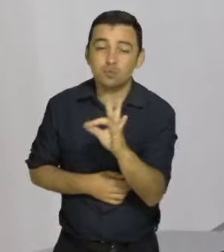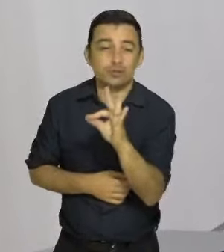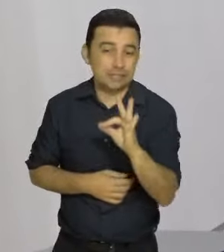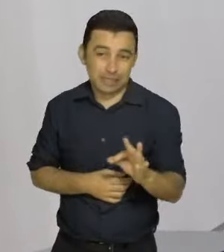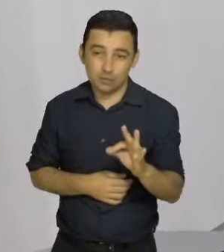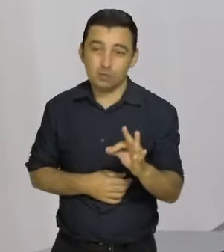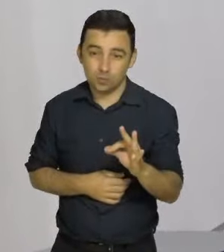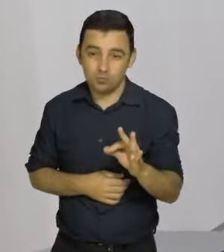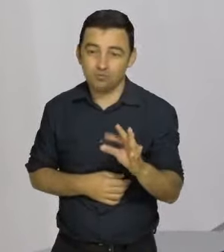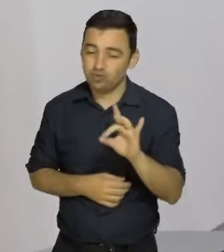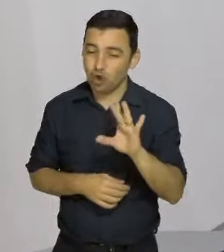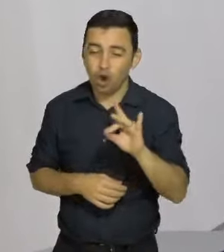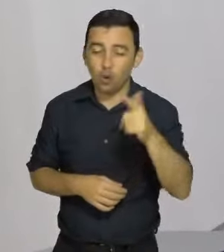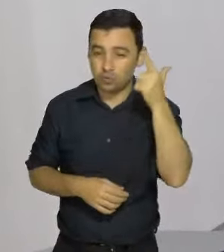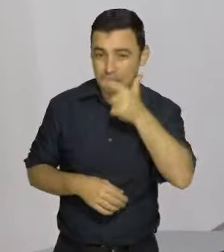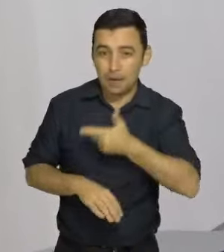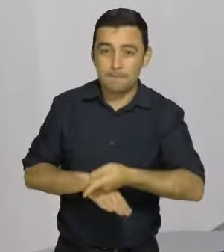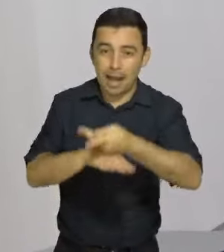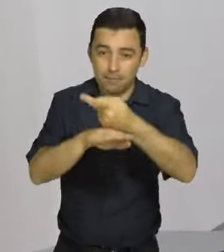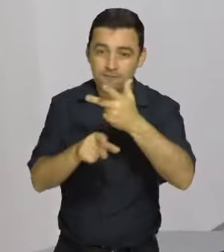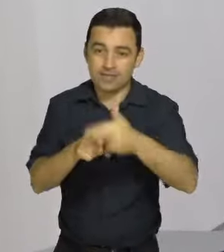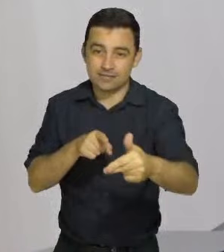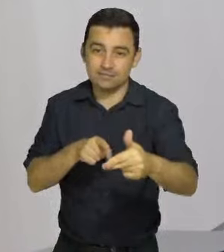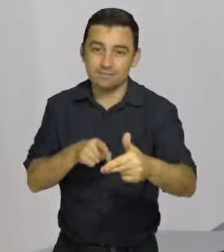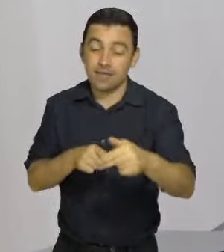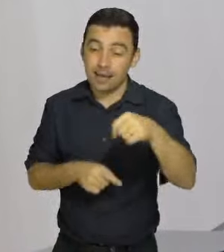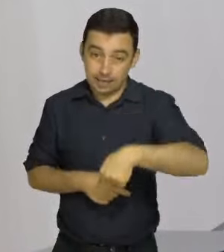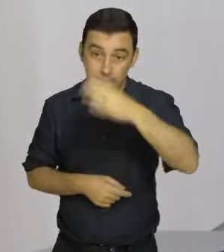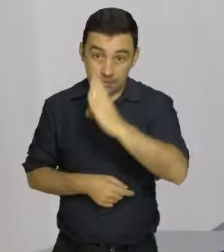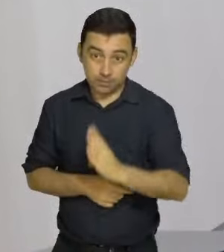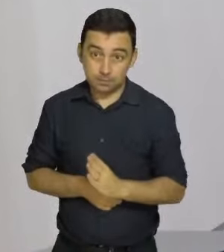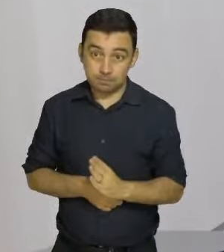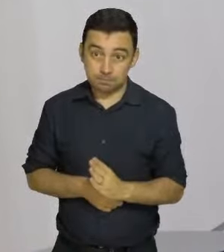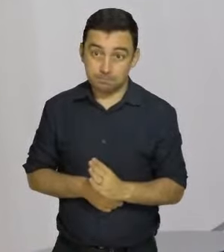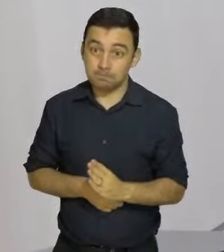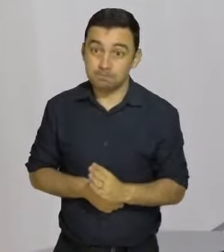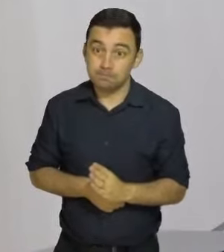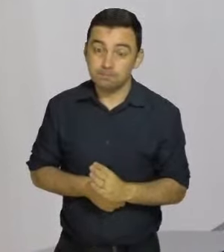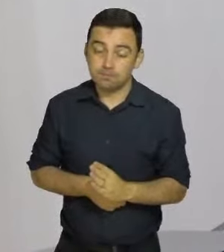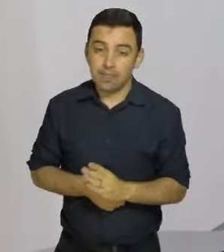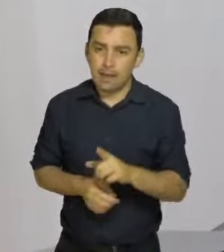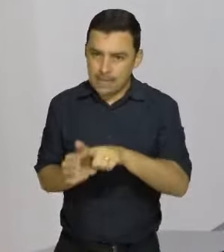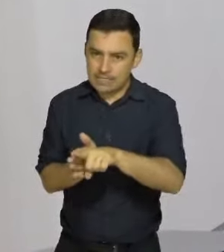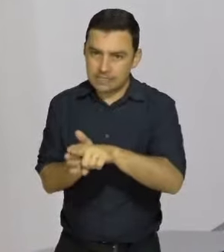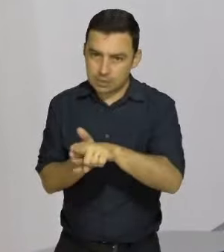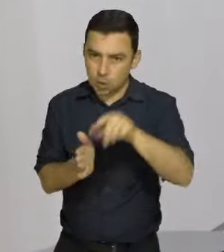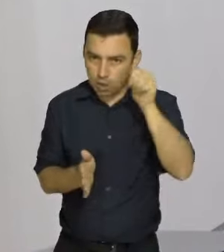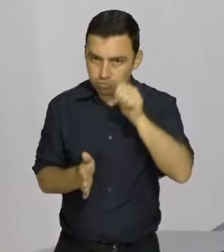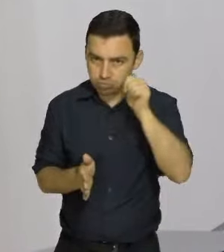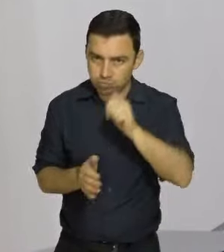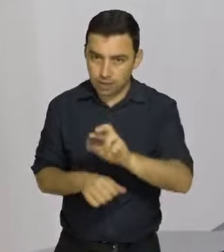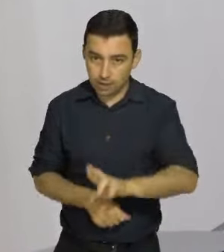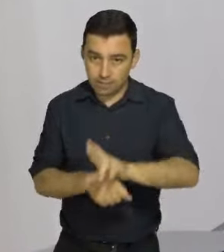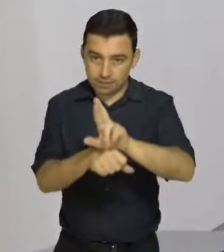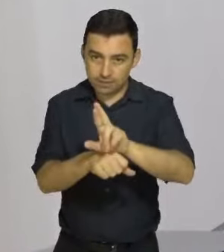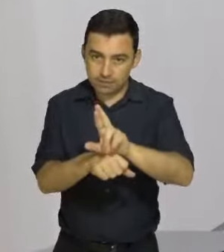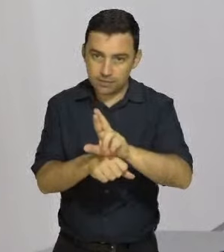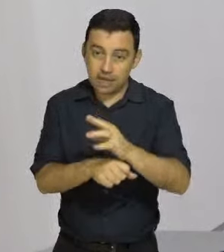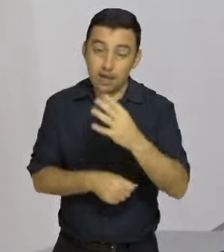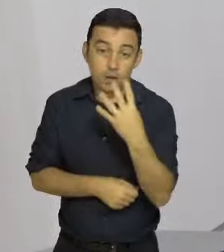3% foram premiadas. No Brasil, as pesquisadoras representam cerca